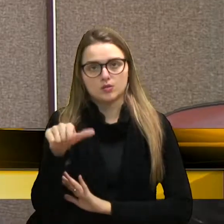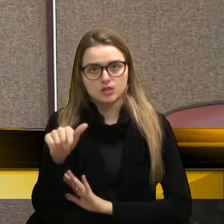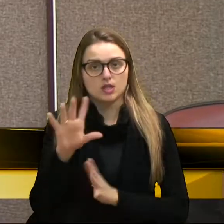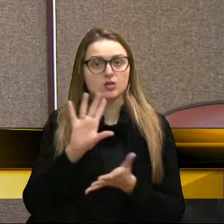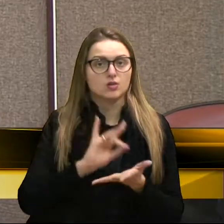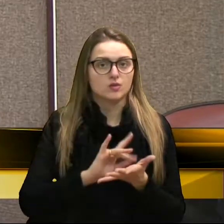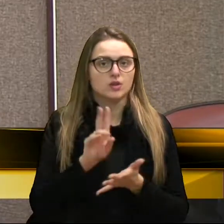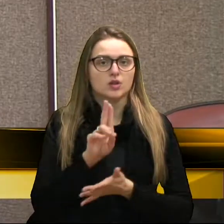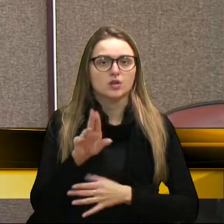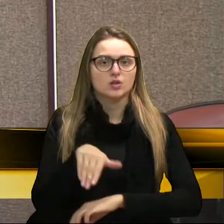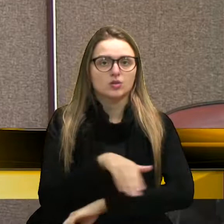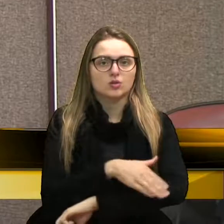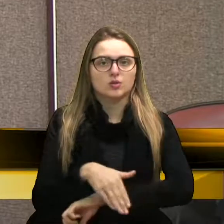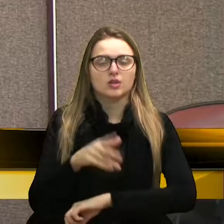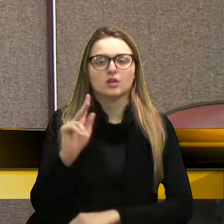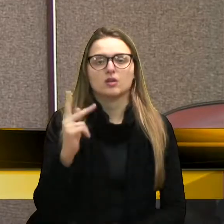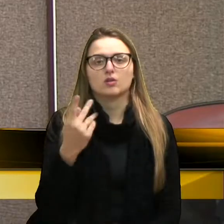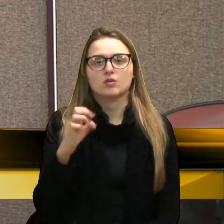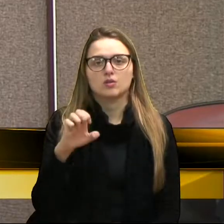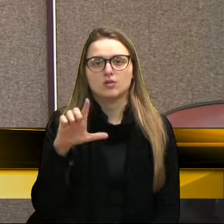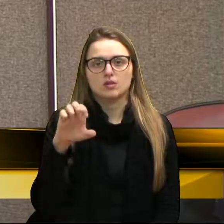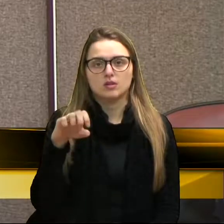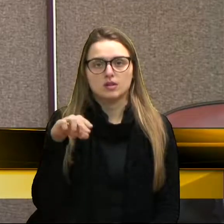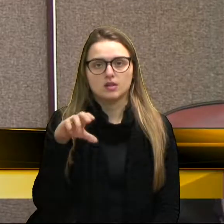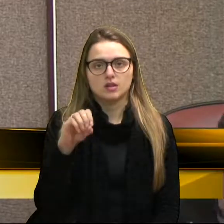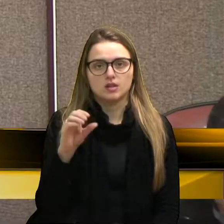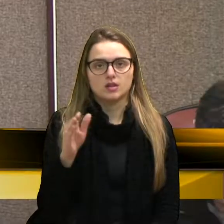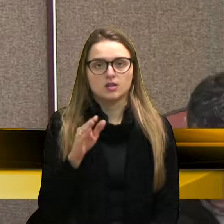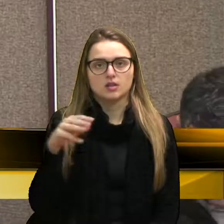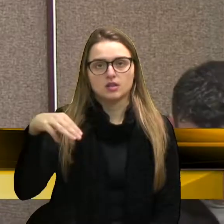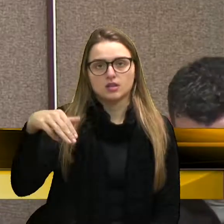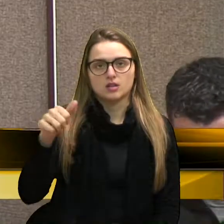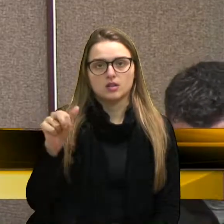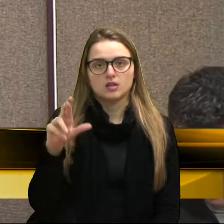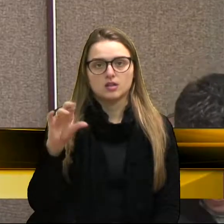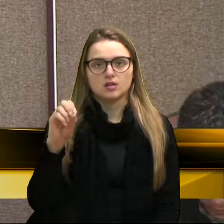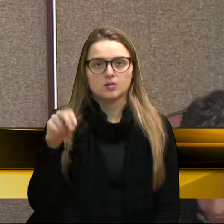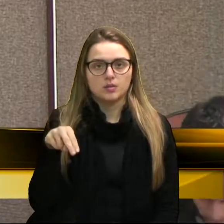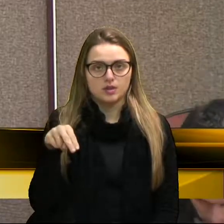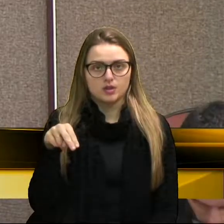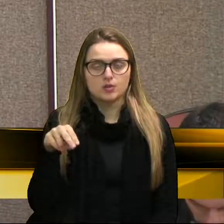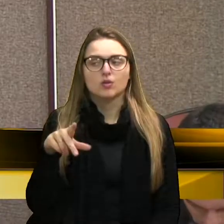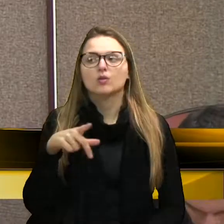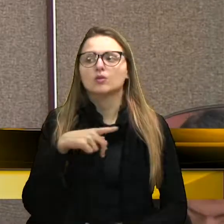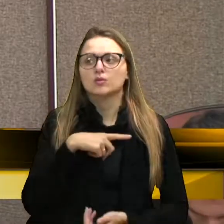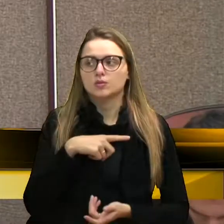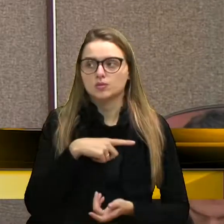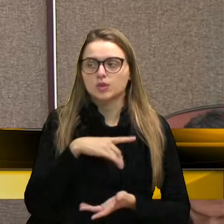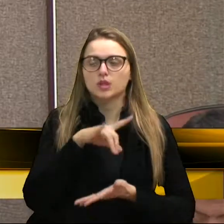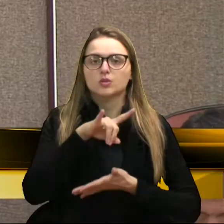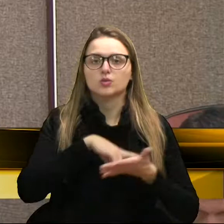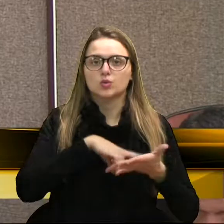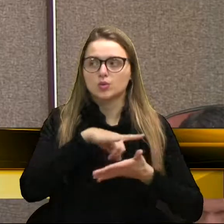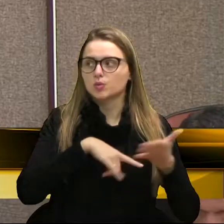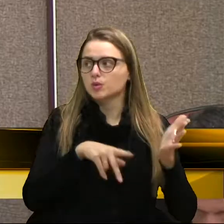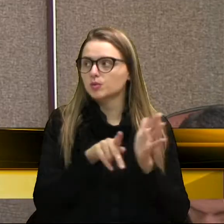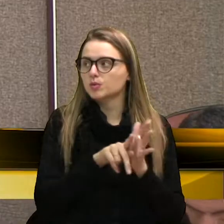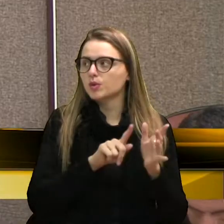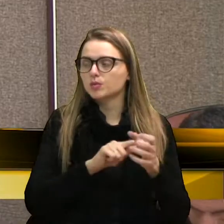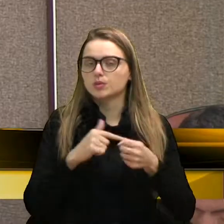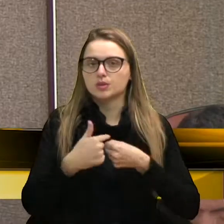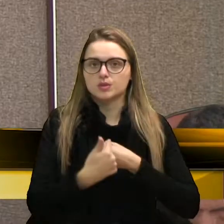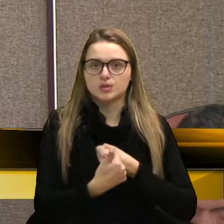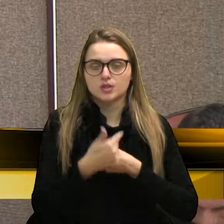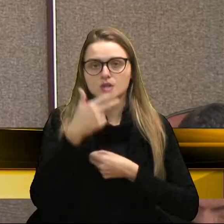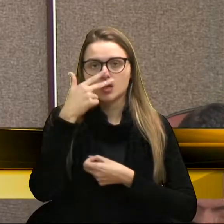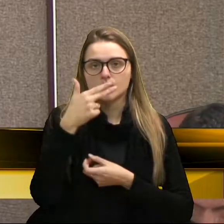de Rua Heleno Henrique Marcon, consta na cartografia do município,